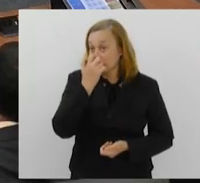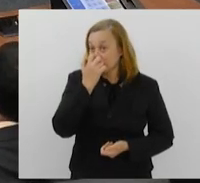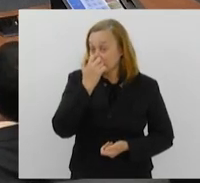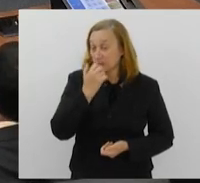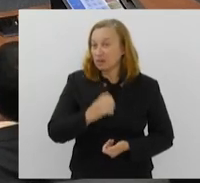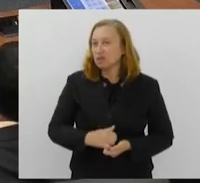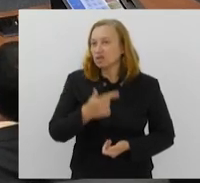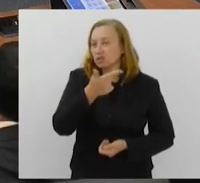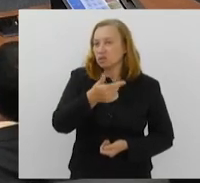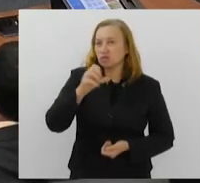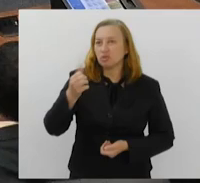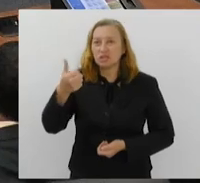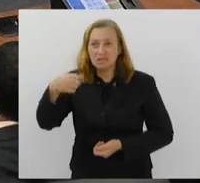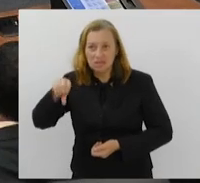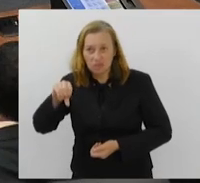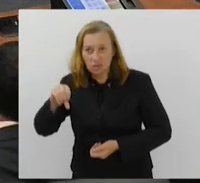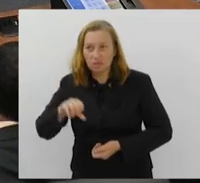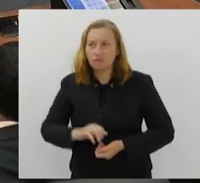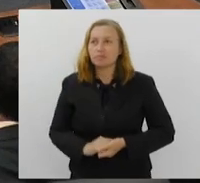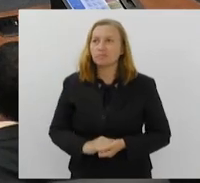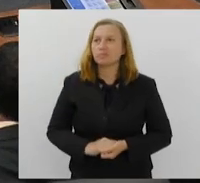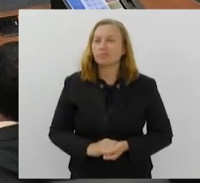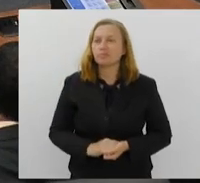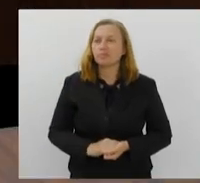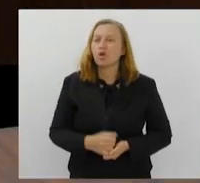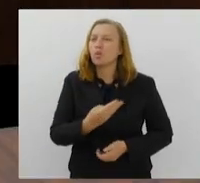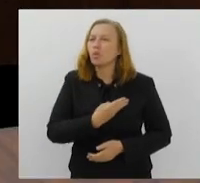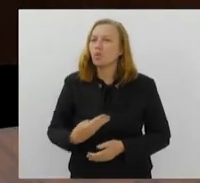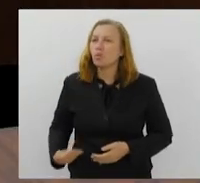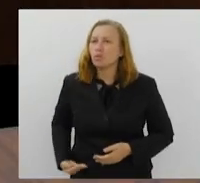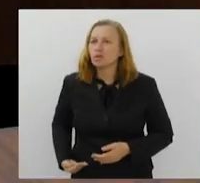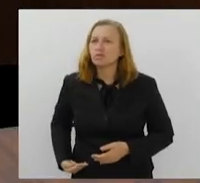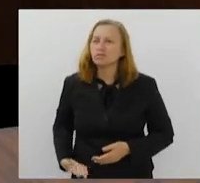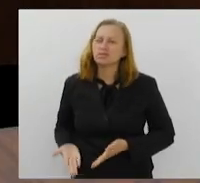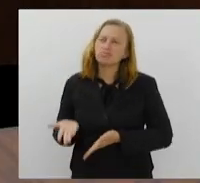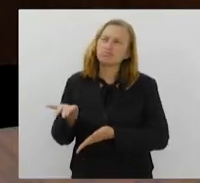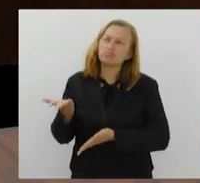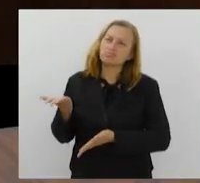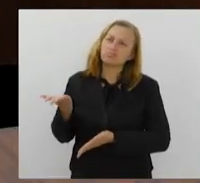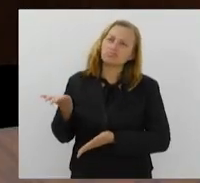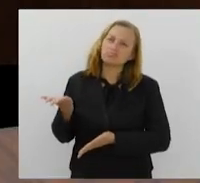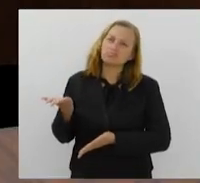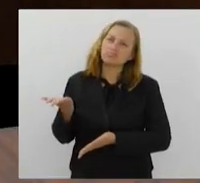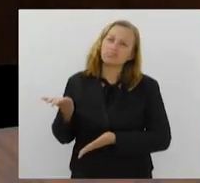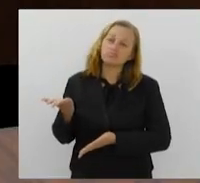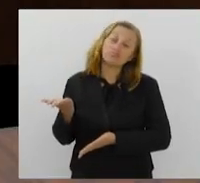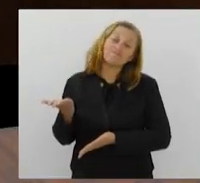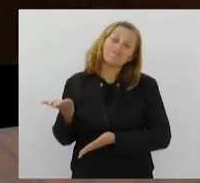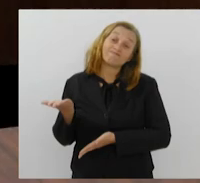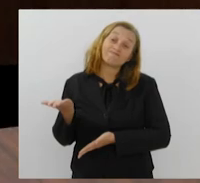em 2019, o governador, que naquela época estava de plantão,